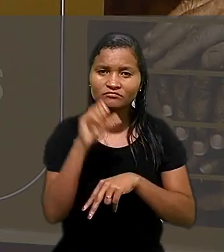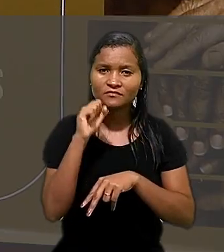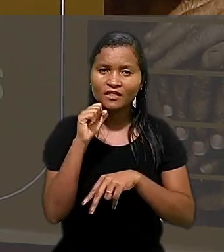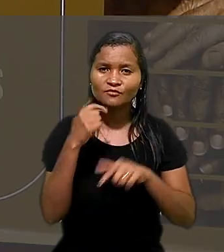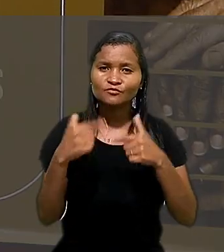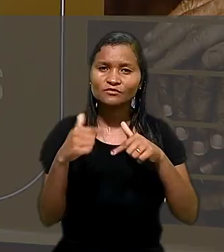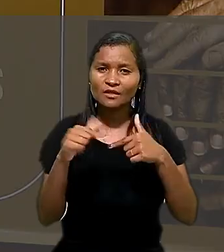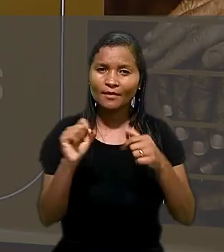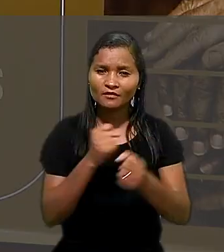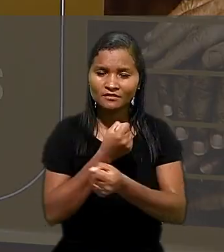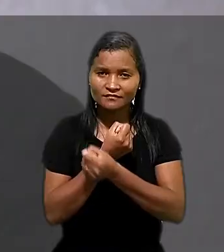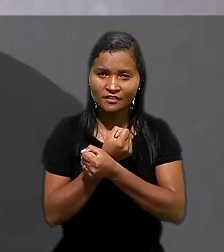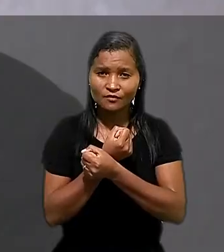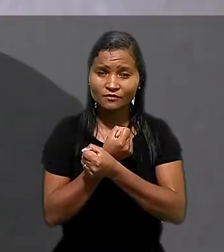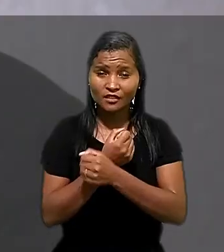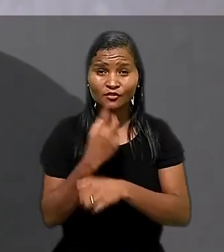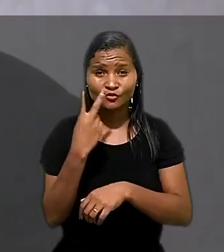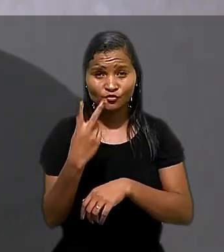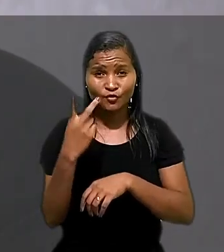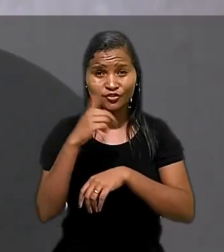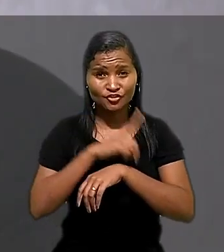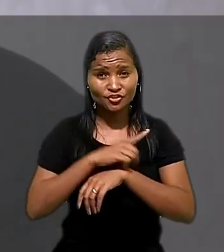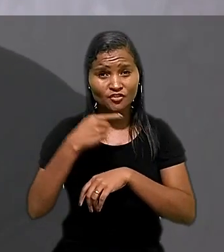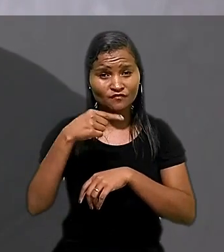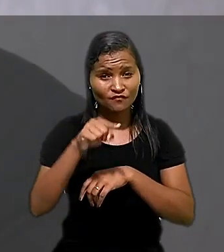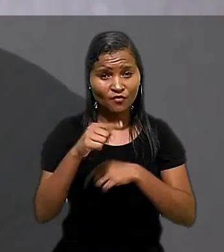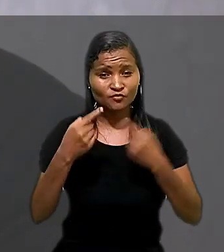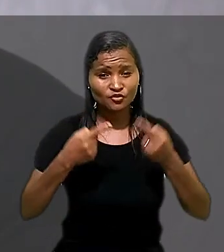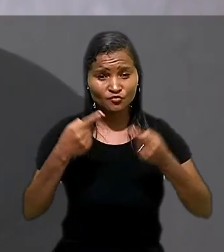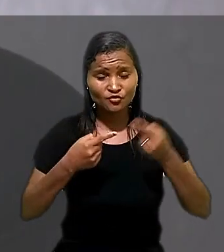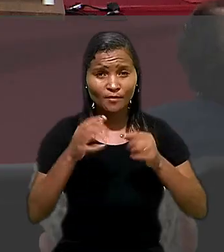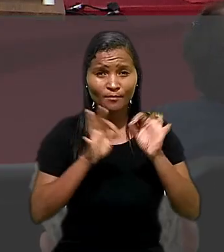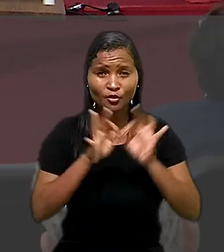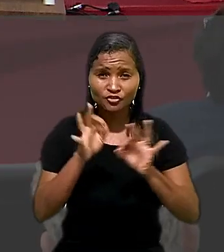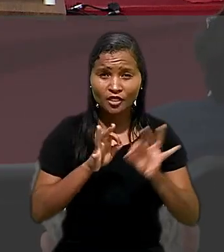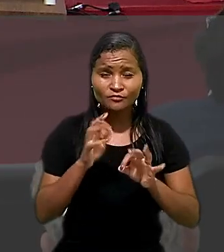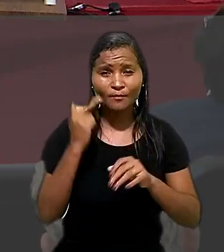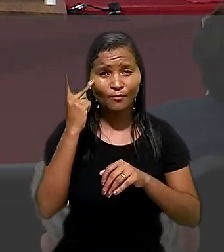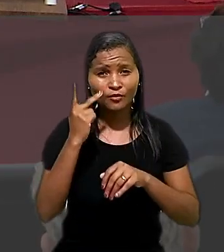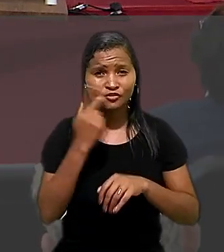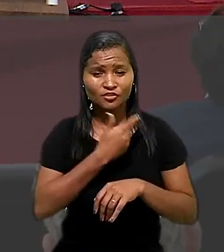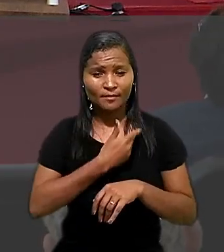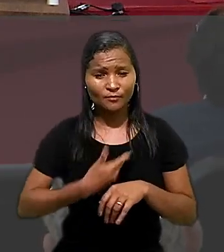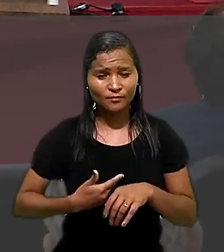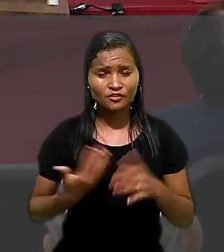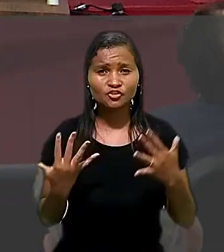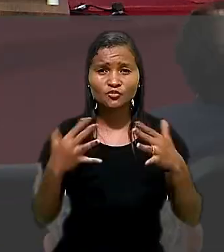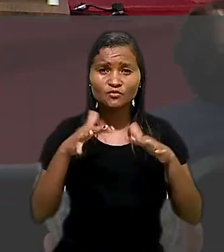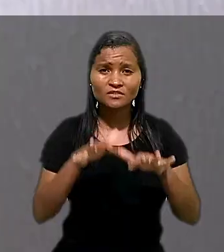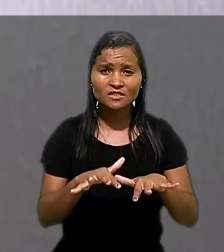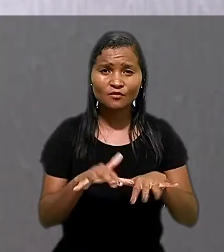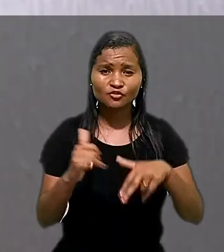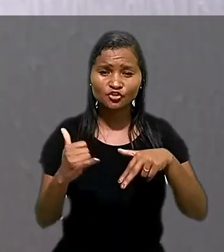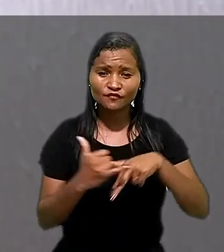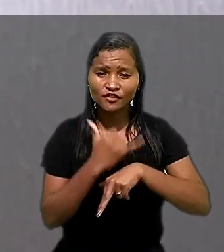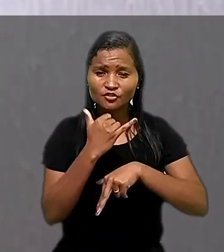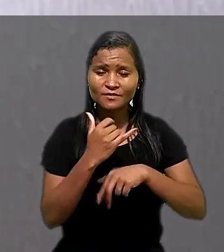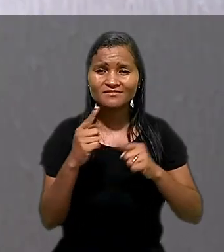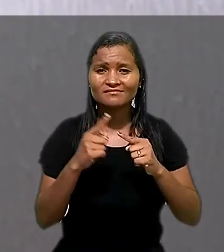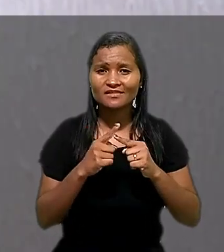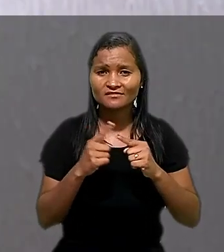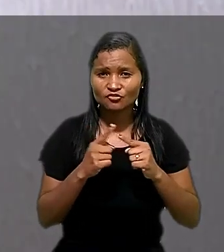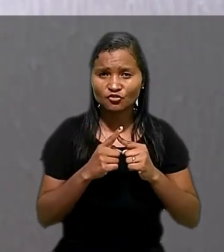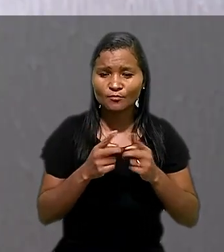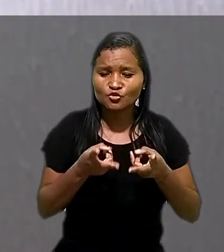Trabalho Análogo à Escravidão. Ao longo de 2 dias, foram discutidos projetos de políticas públicas de inclusão de vítimas